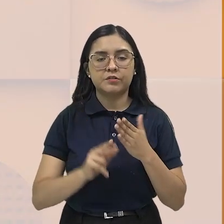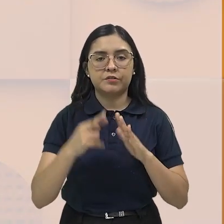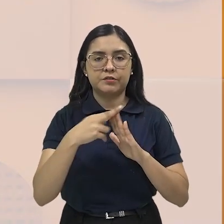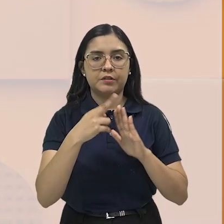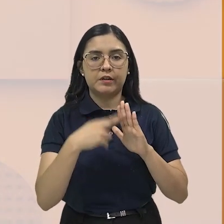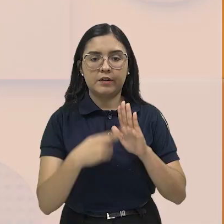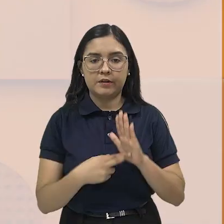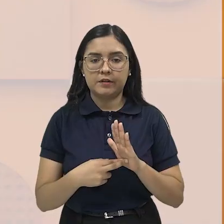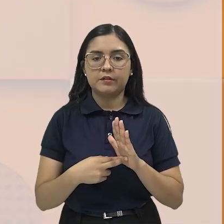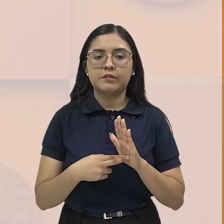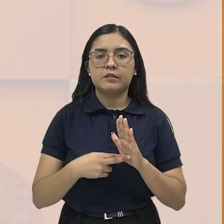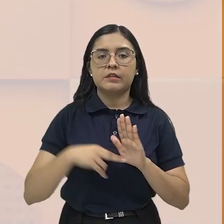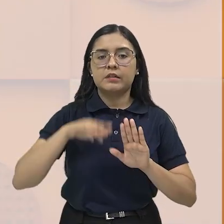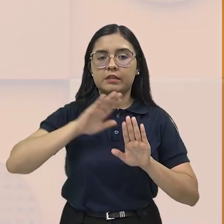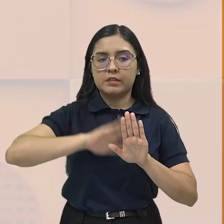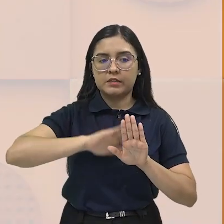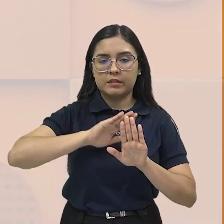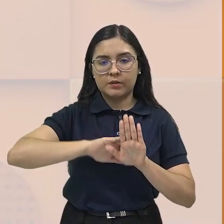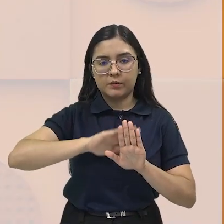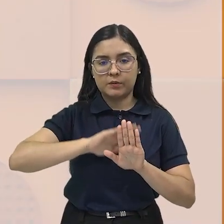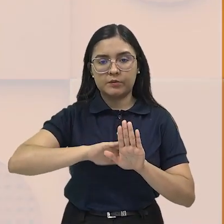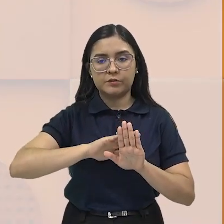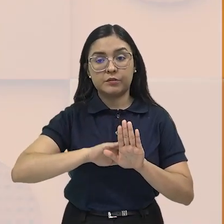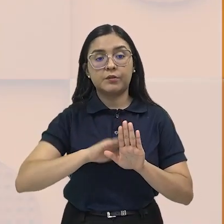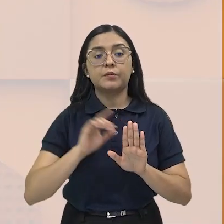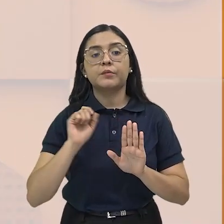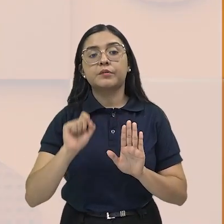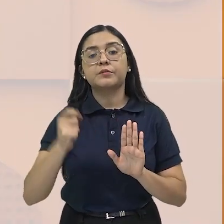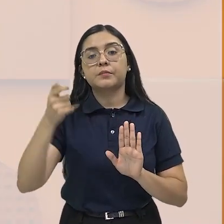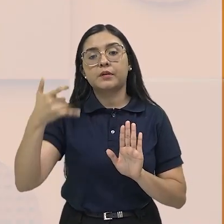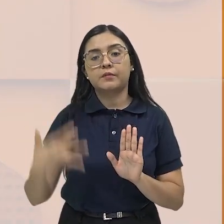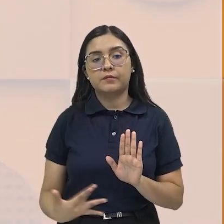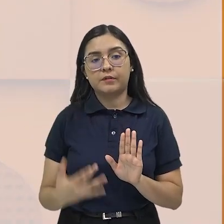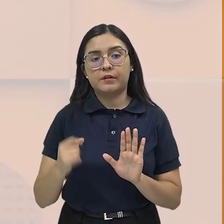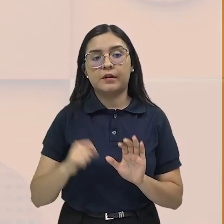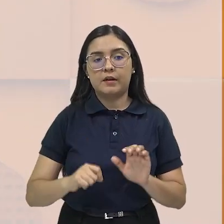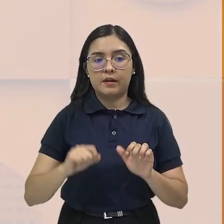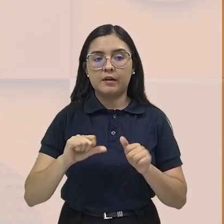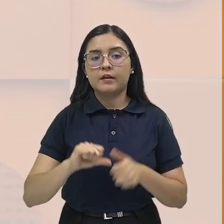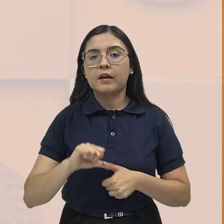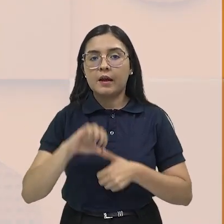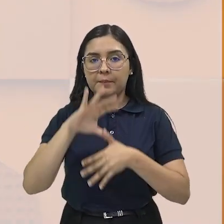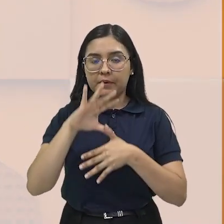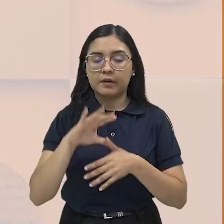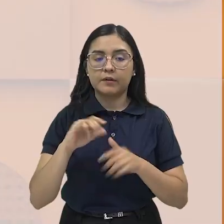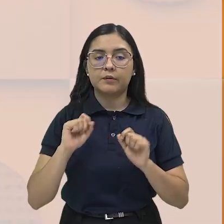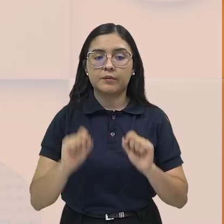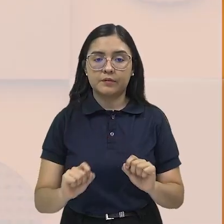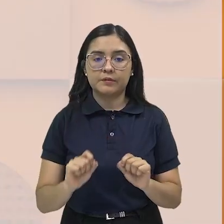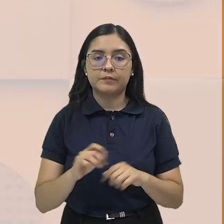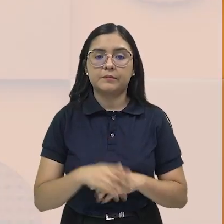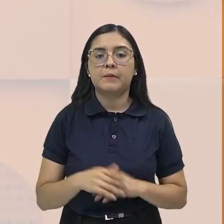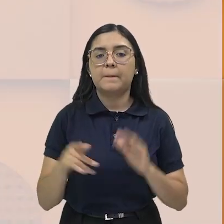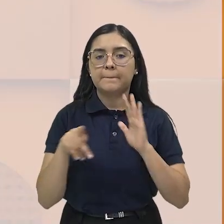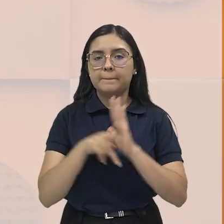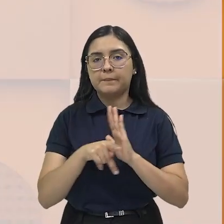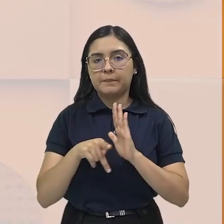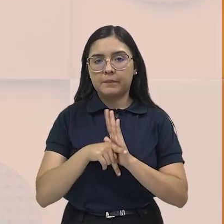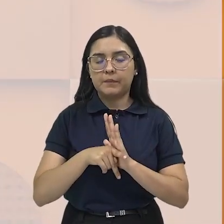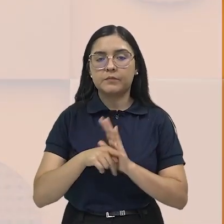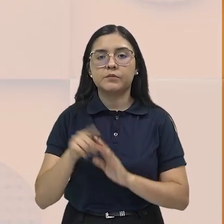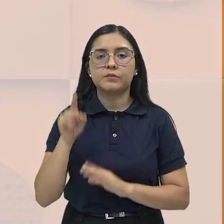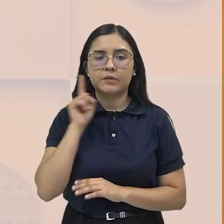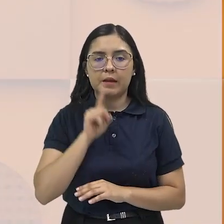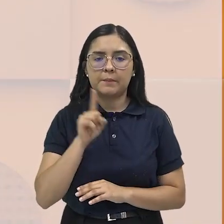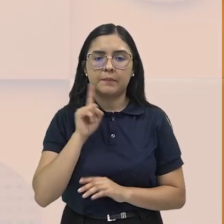regras, um conjunto de ideologias, que dizia que, basicamente, a América deveria ser para os americanos. O